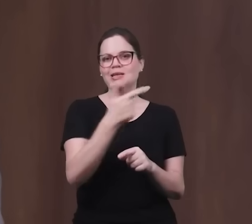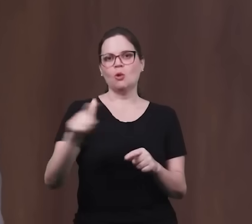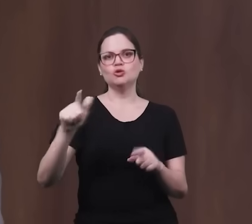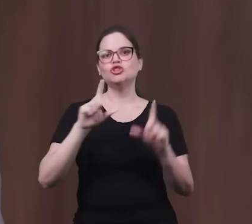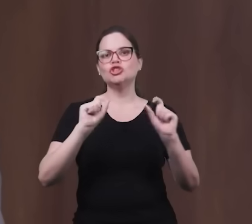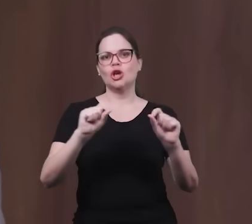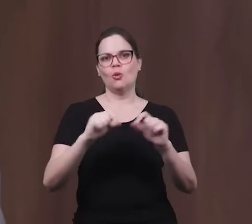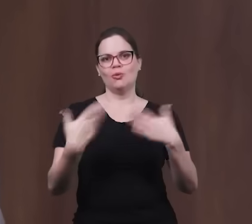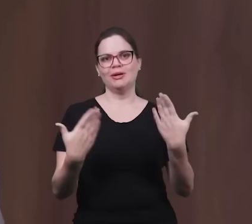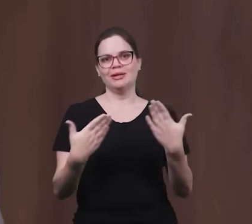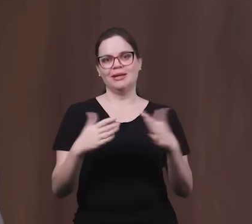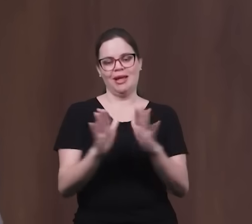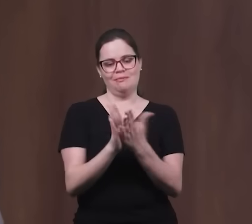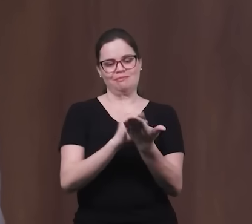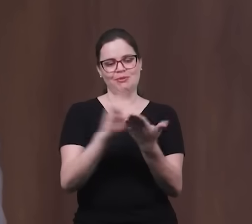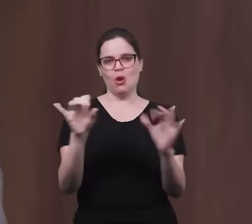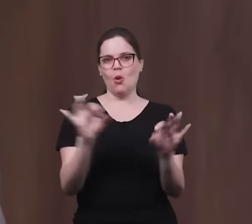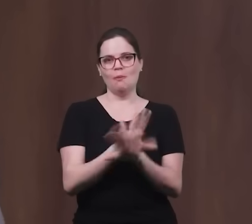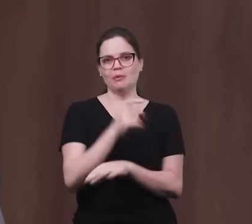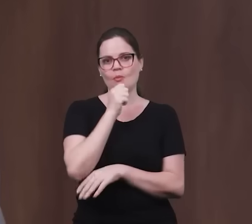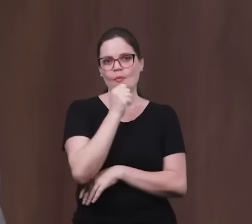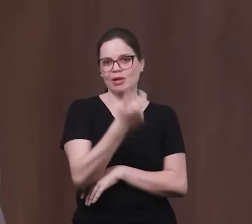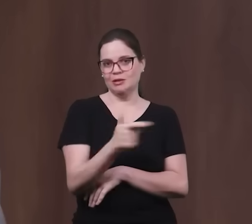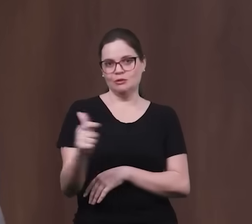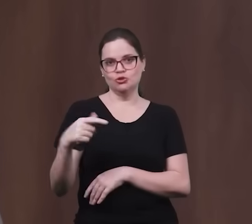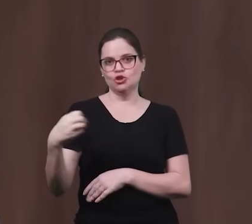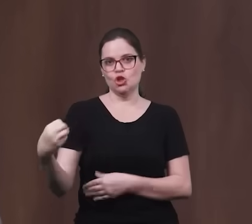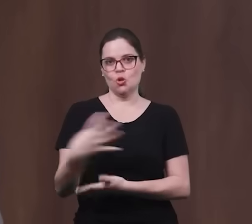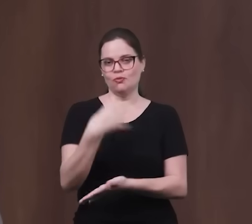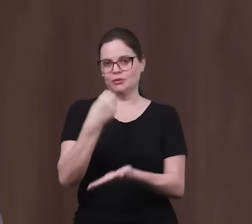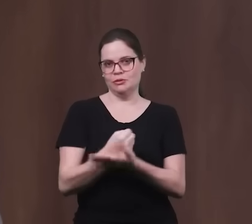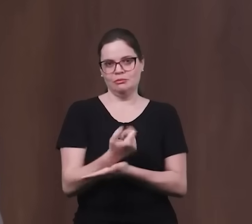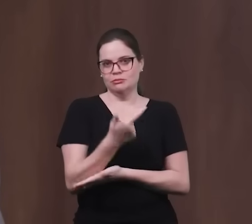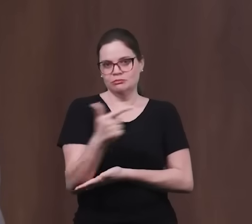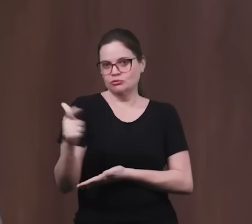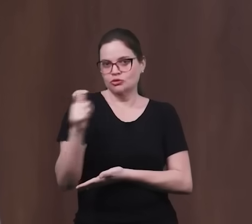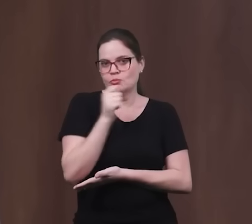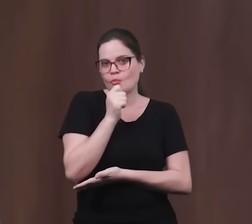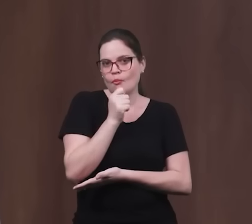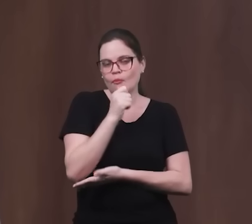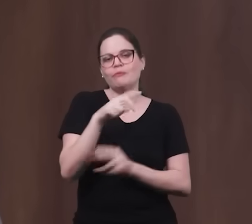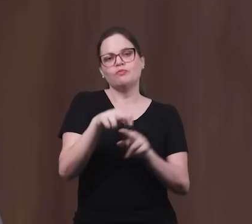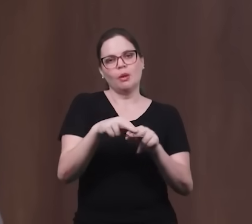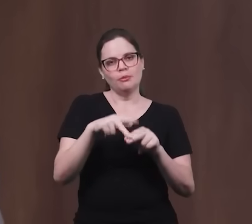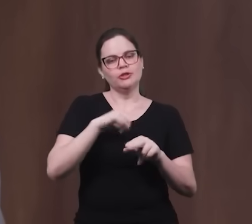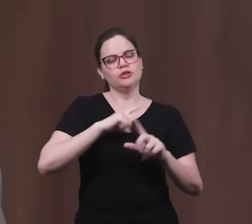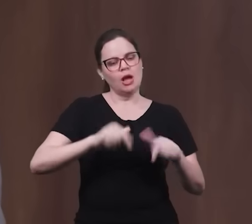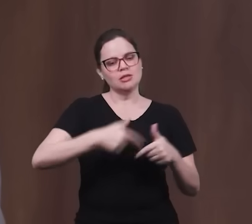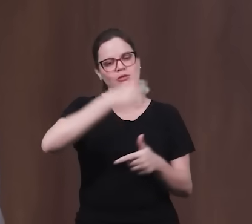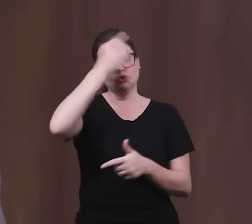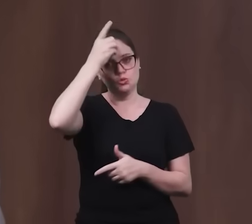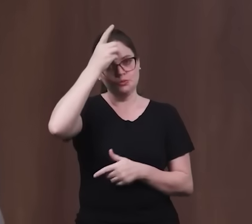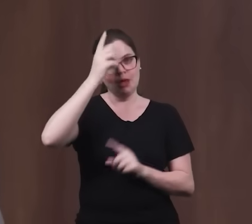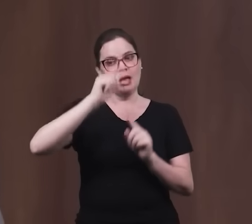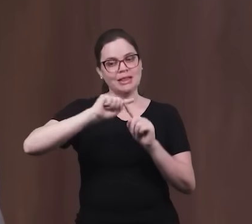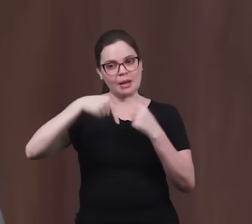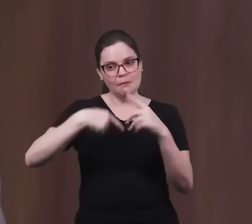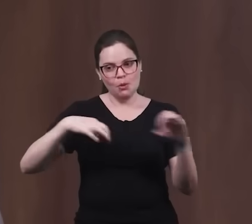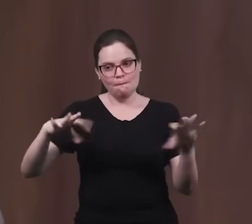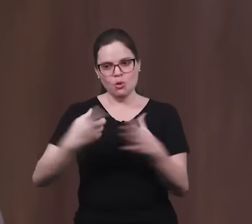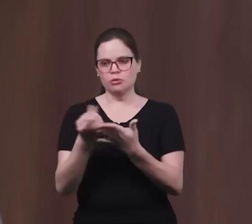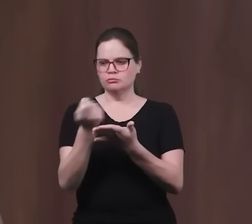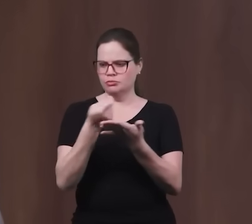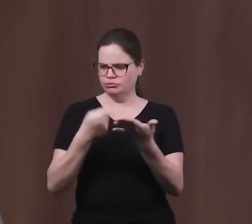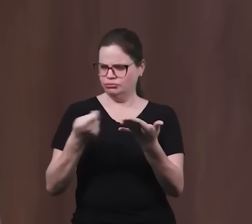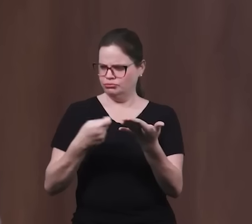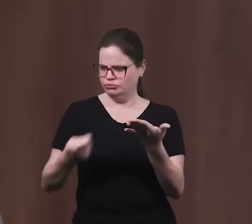cristão. Então, depois que se estabeleceu o cânon cristão, então essa operação deixou de existir, não